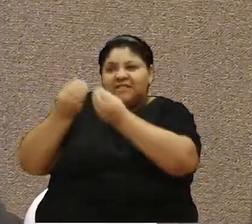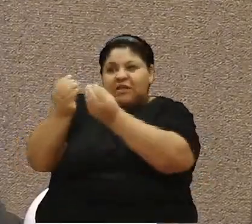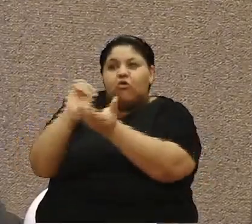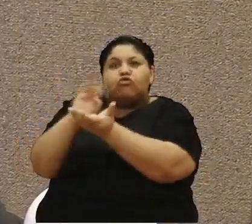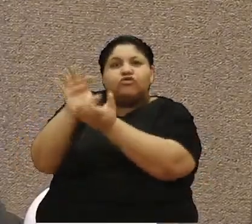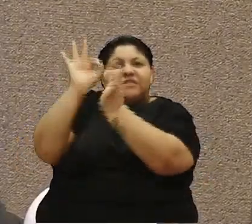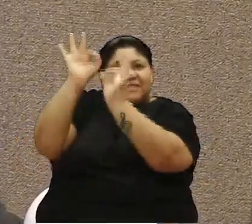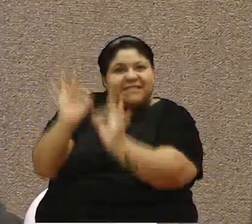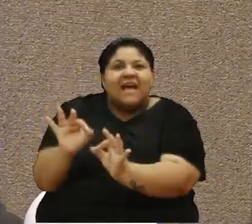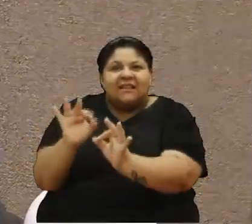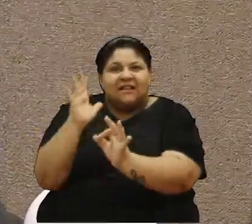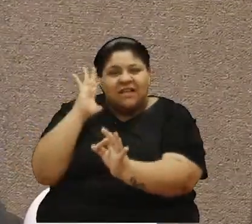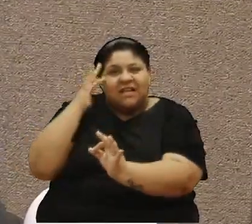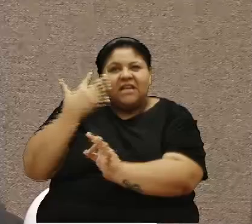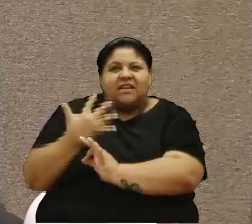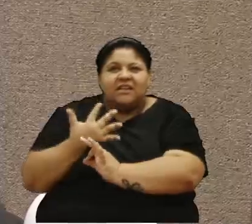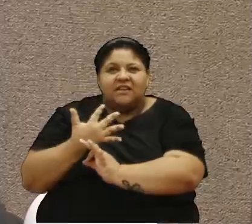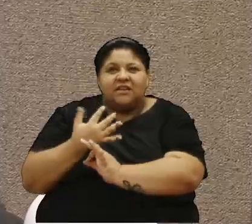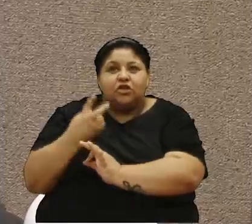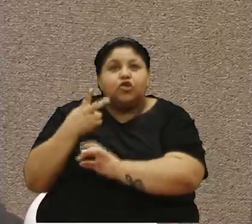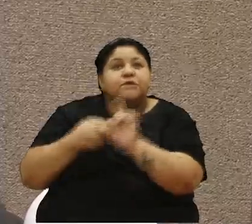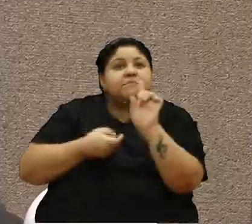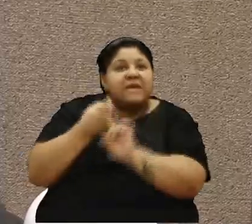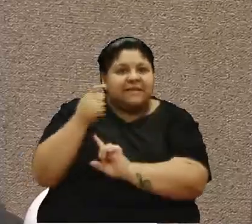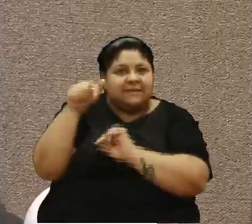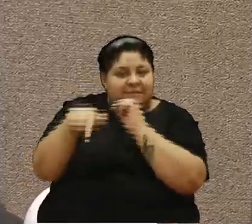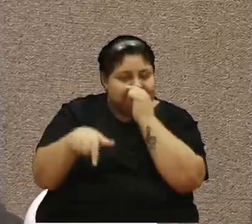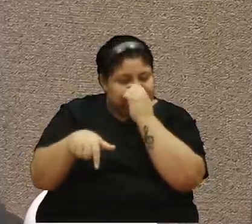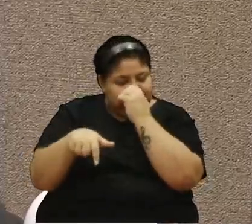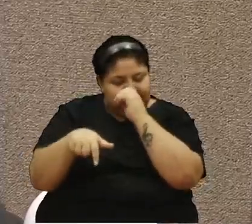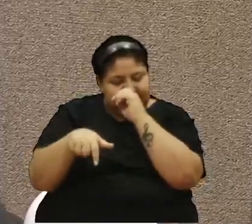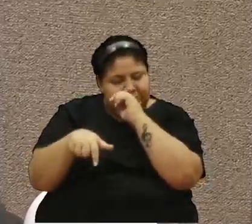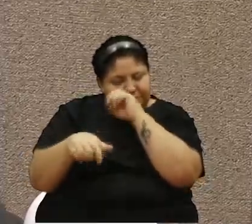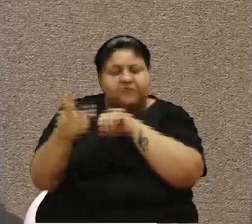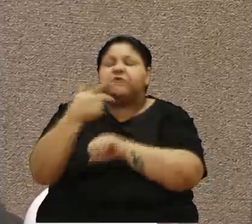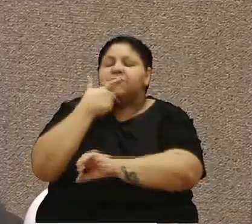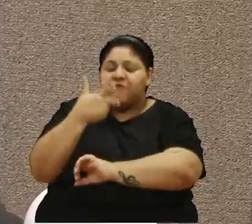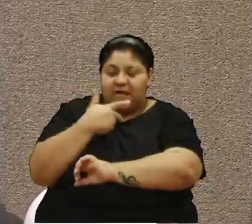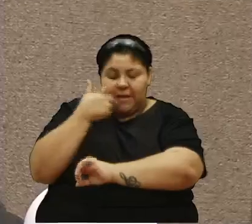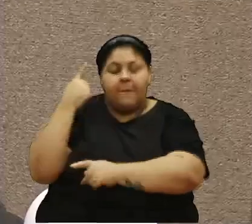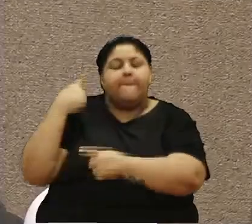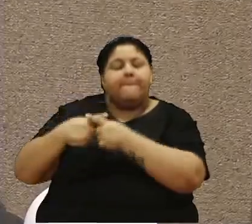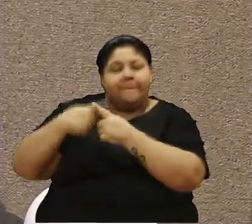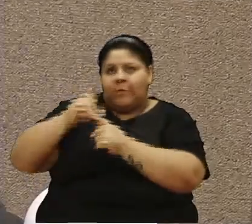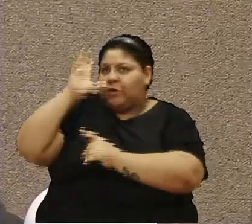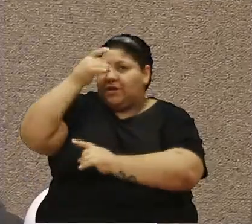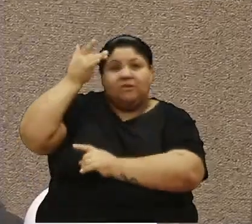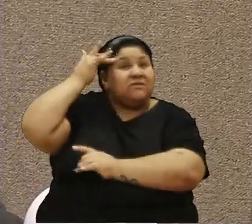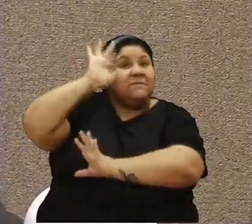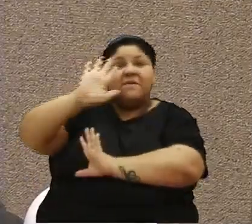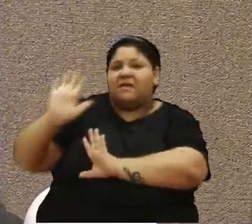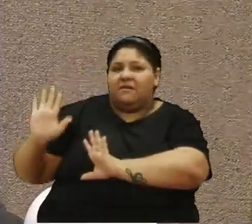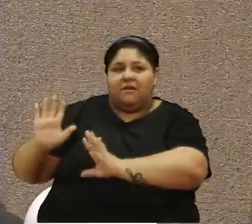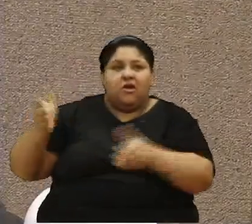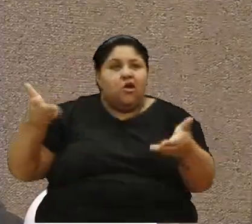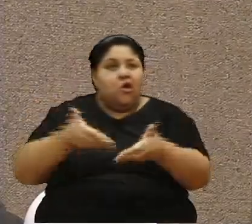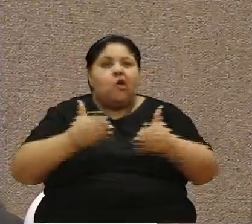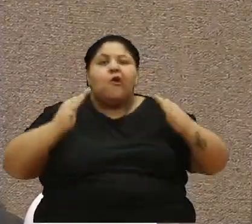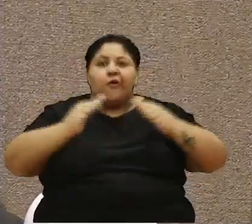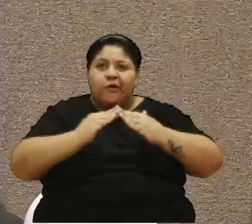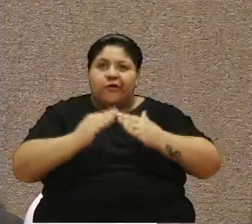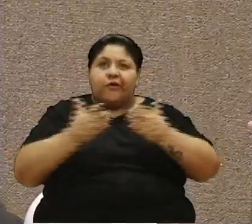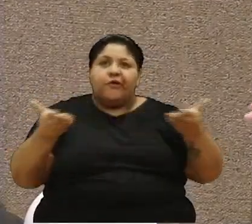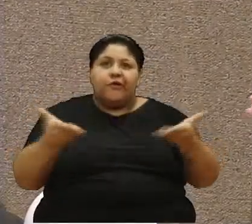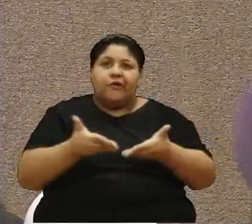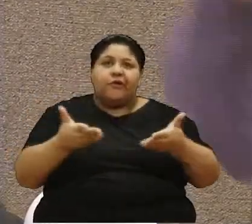nesse drive que acontece a cada 2 meses. Falo humildemente porque aprendi, não sabia fazer. Hoje na minha casa já